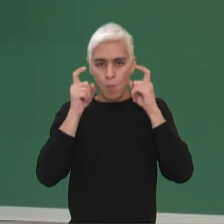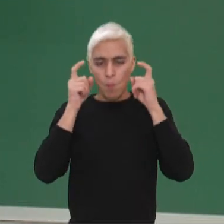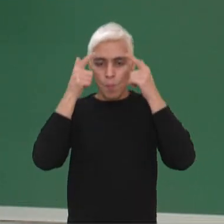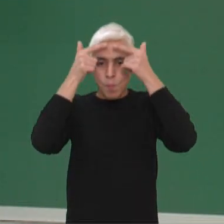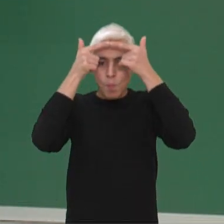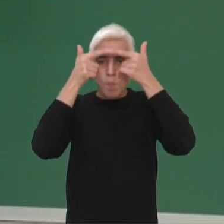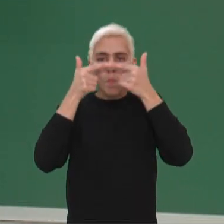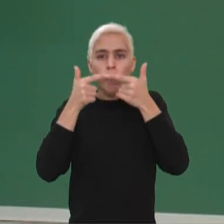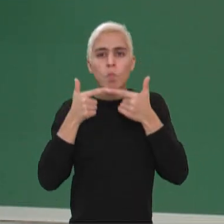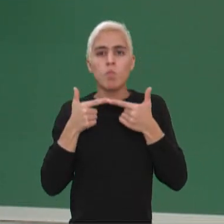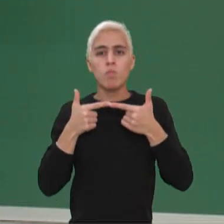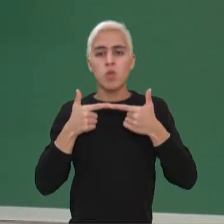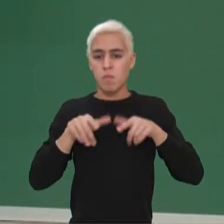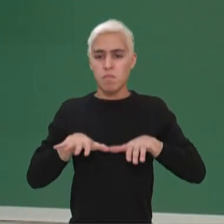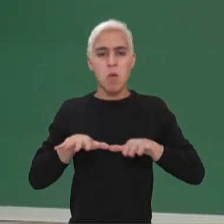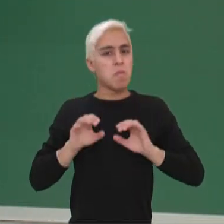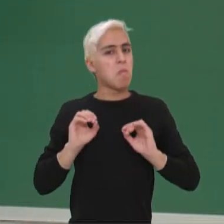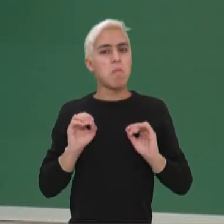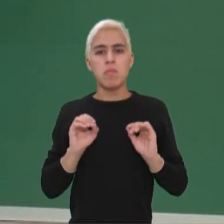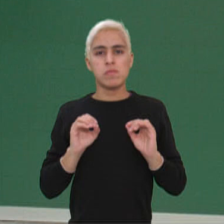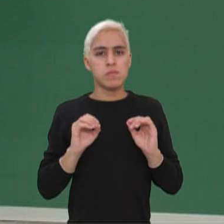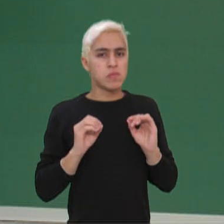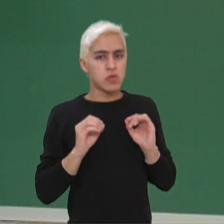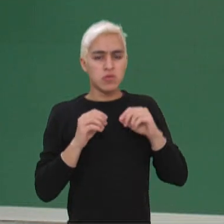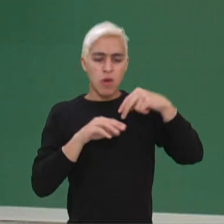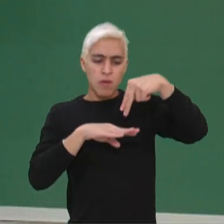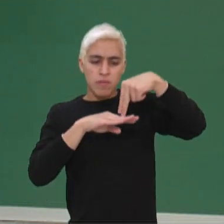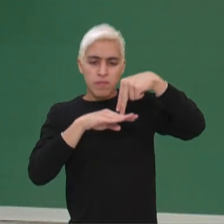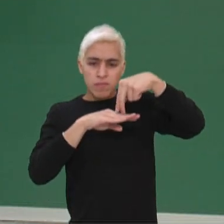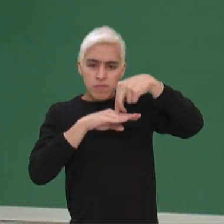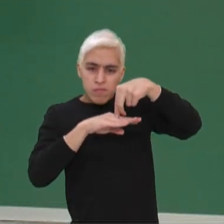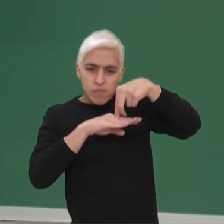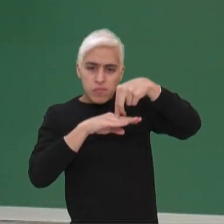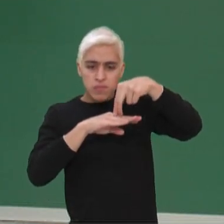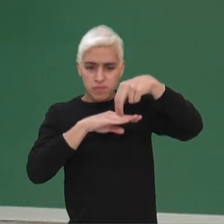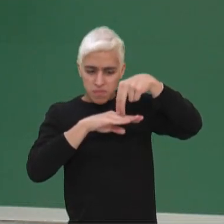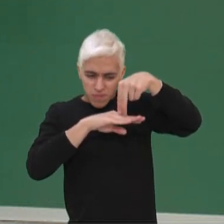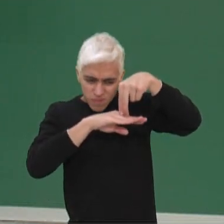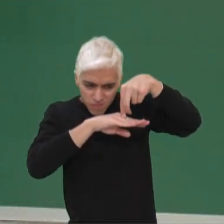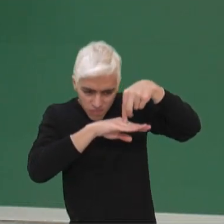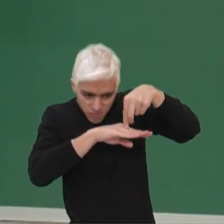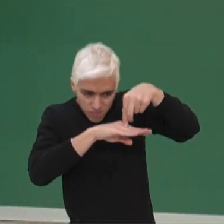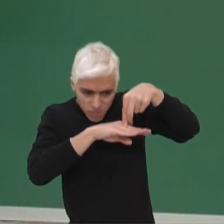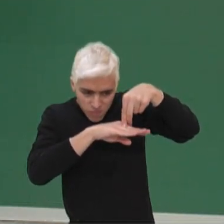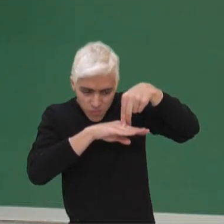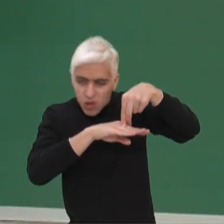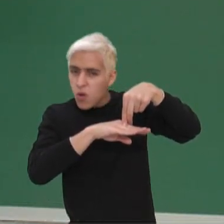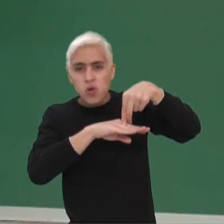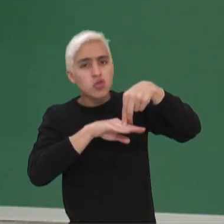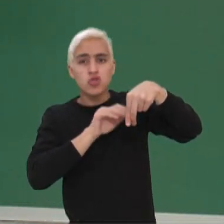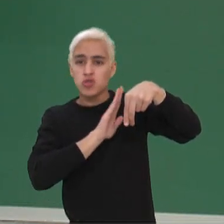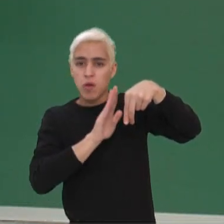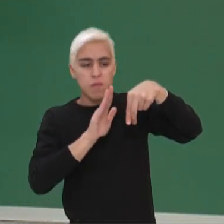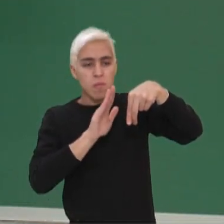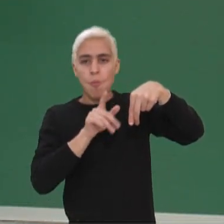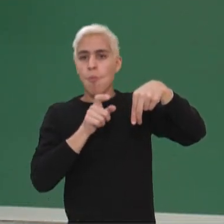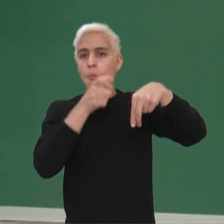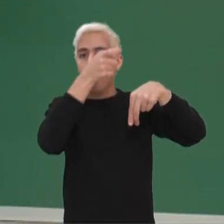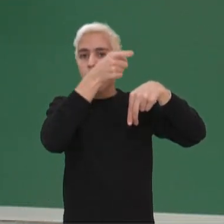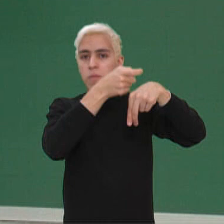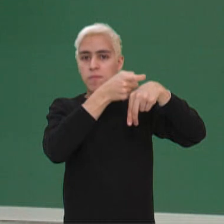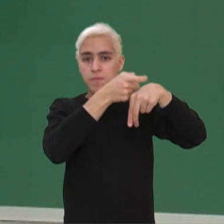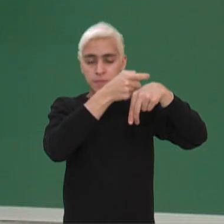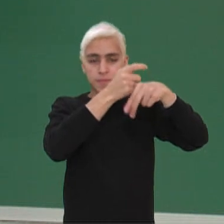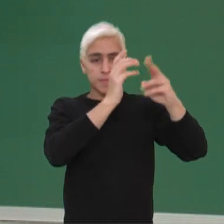facial, não tinha movimento, era um leve movimento da perna um pouquinho para frente, o resto era tudo estático, ok? Aqui a gente tem um